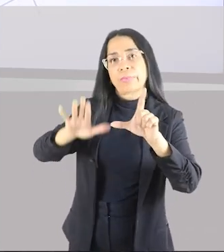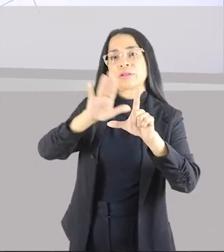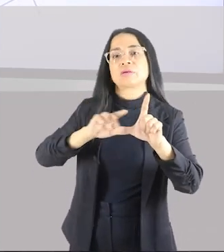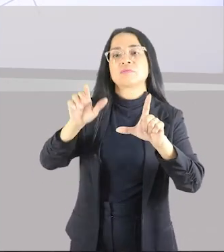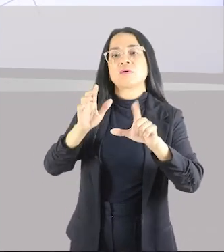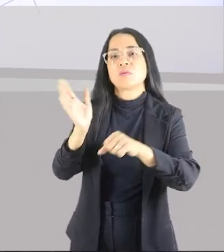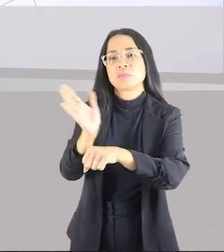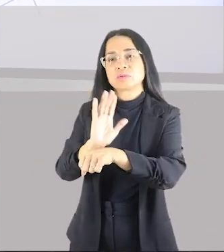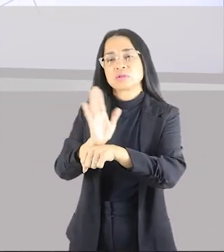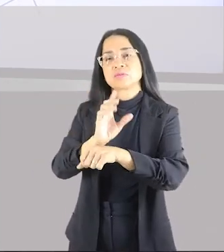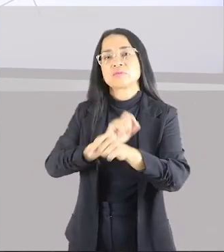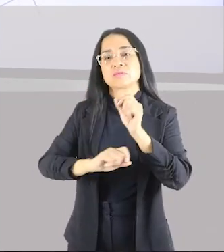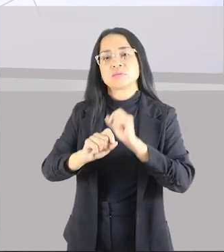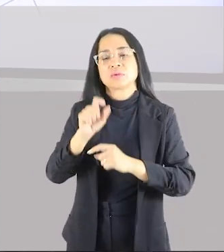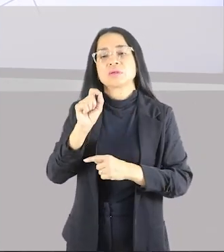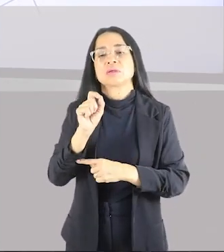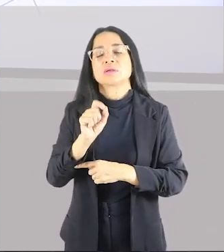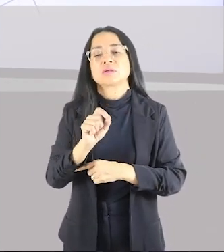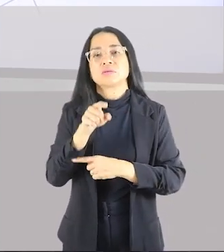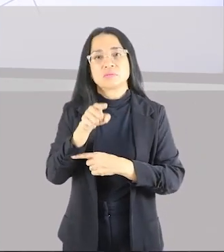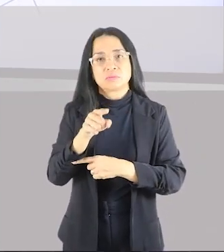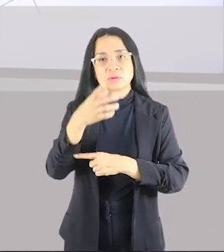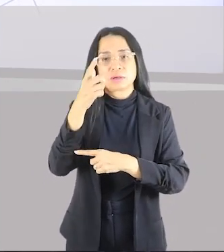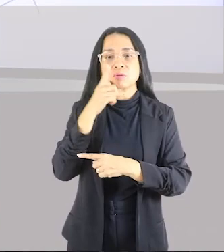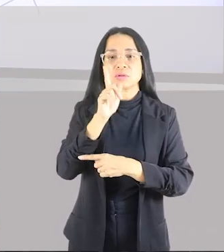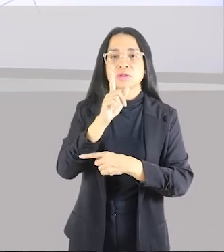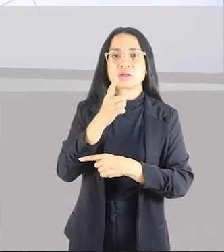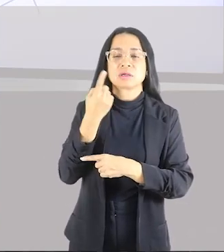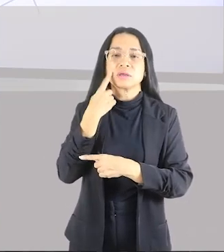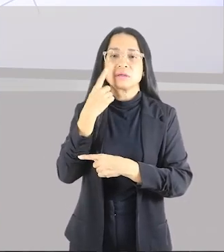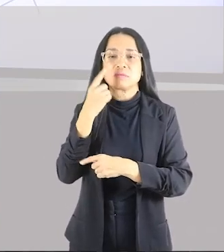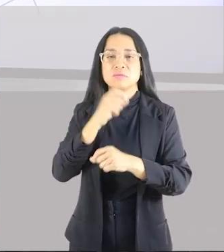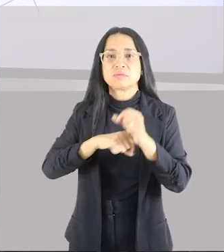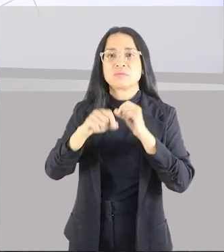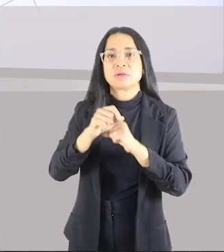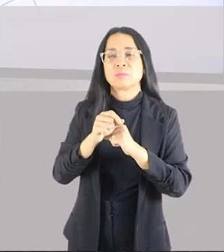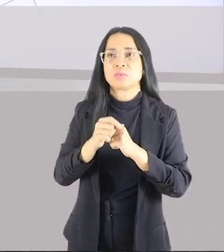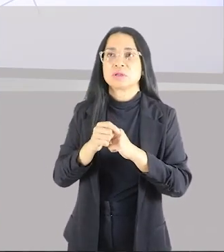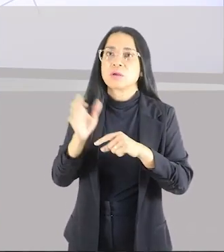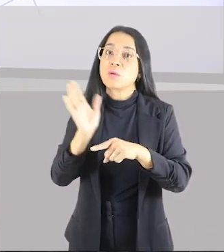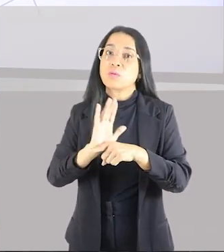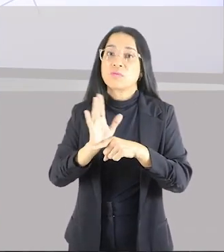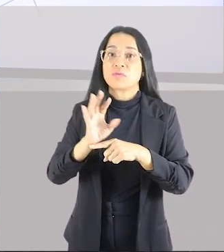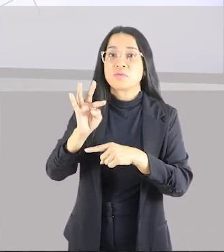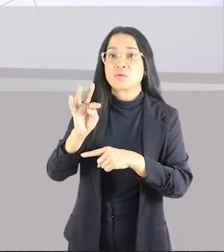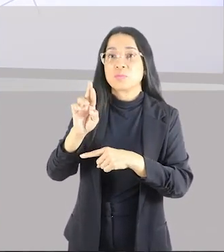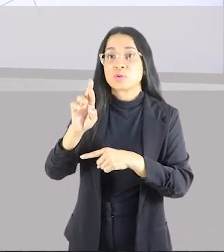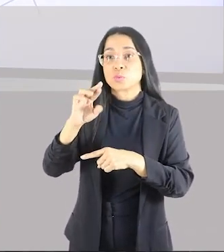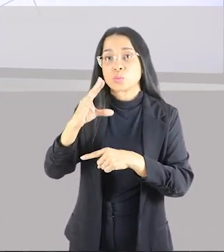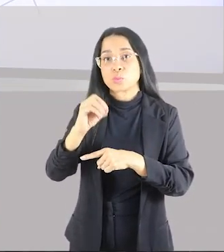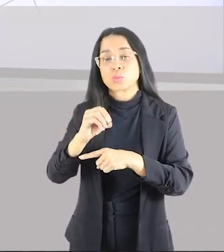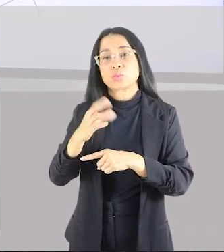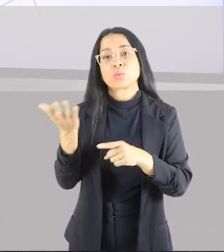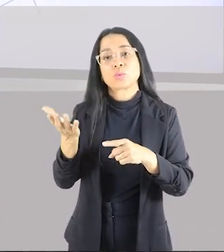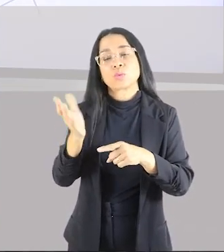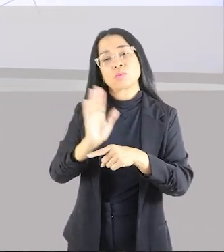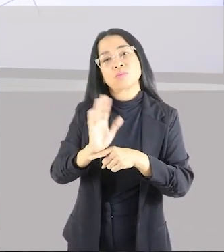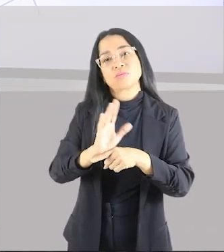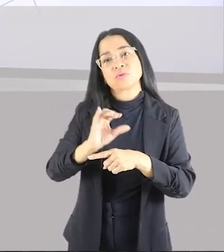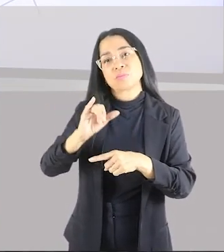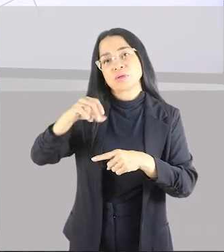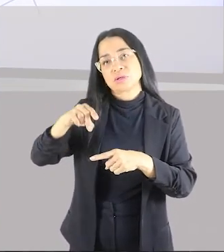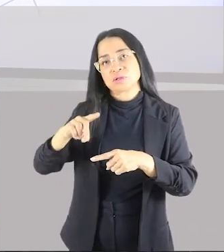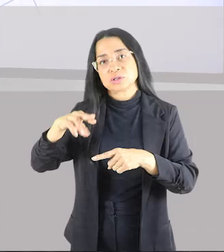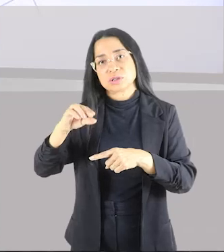de filmes em que você consegue ver uma produção que é turca, uma produção indiana, uma produção que é